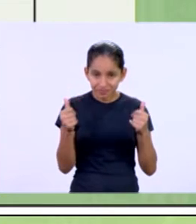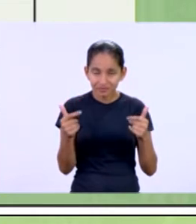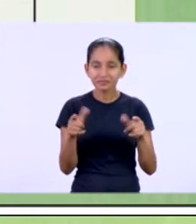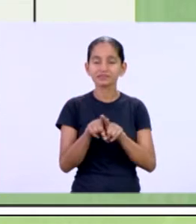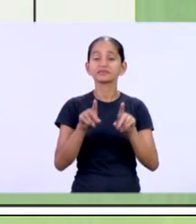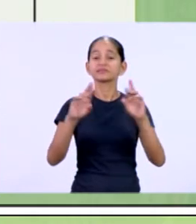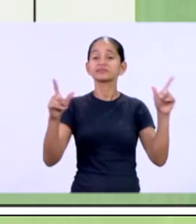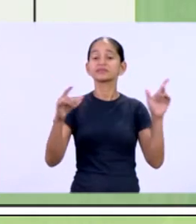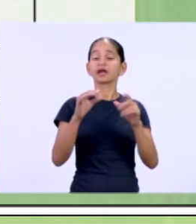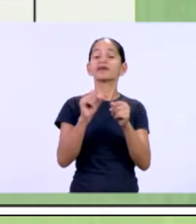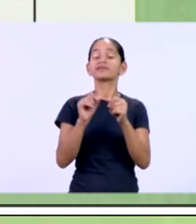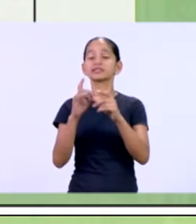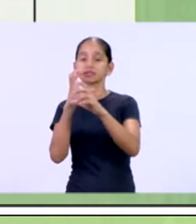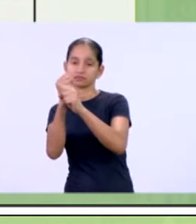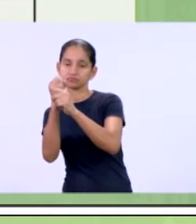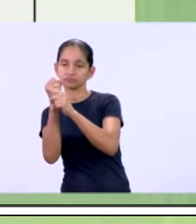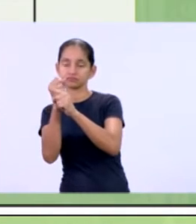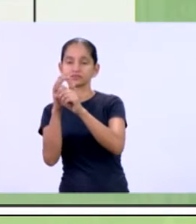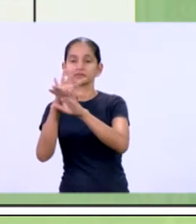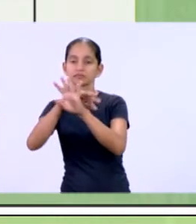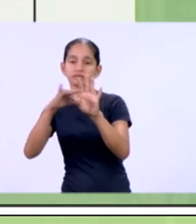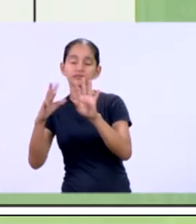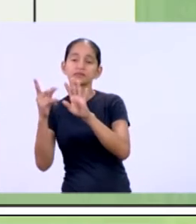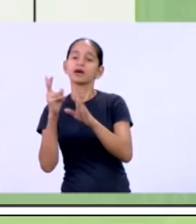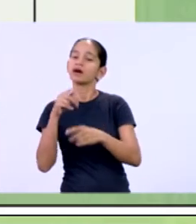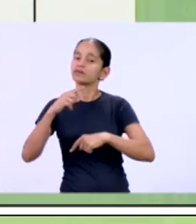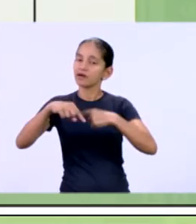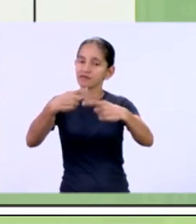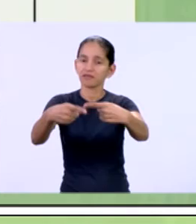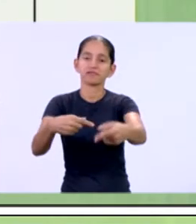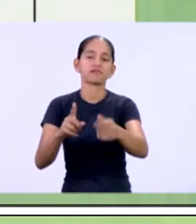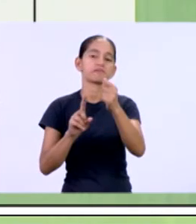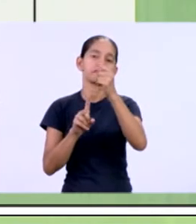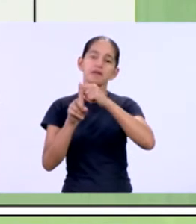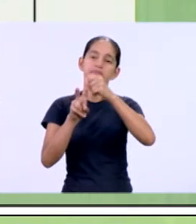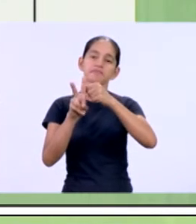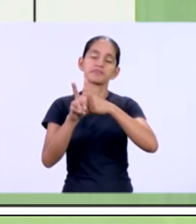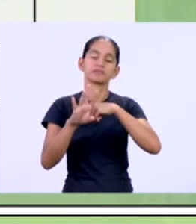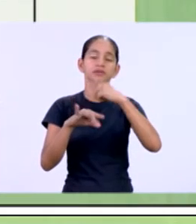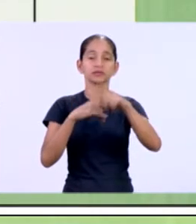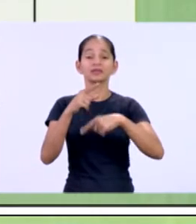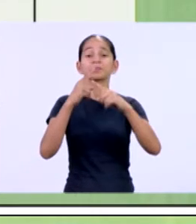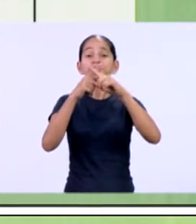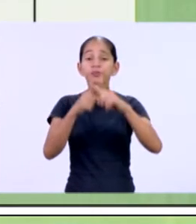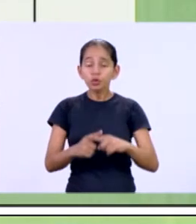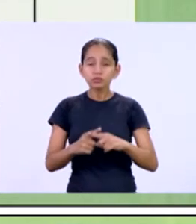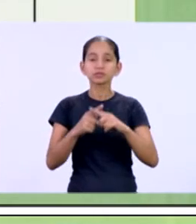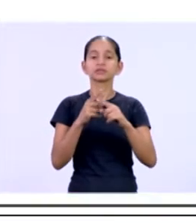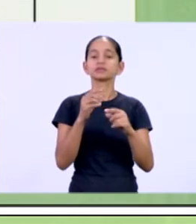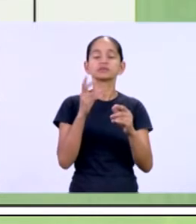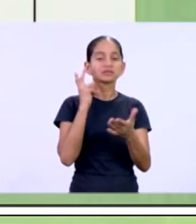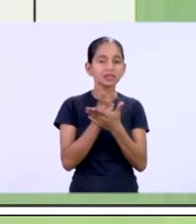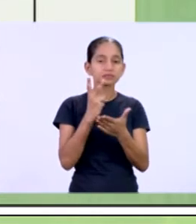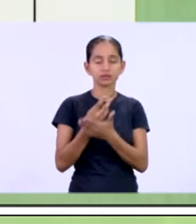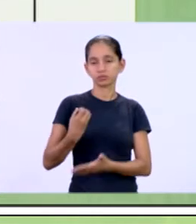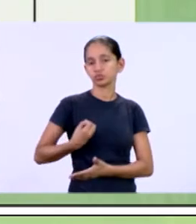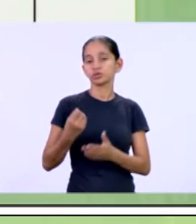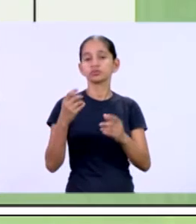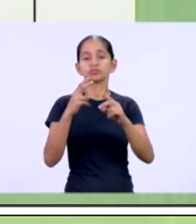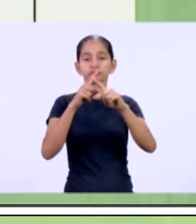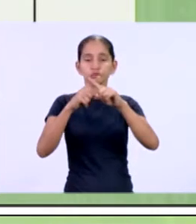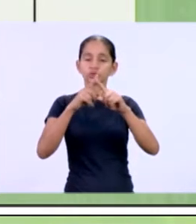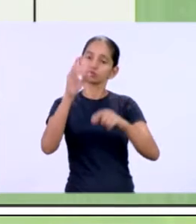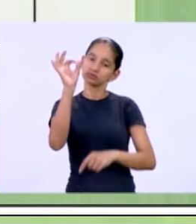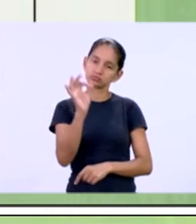85 vezes 3, 2.550 e assim sucessivamente, multiplicando o valor por valor. Então eu já tenho aqui